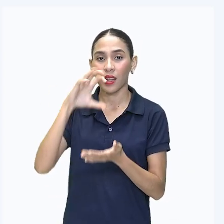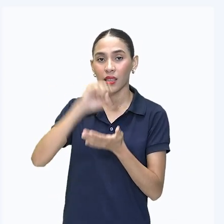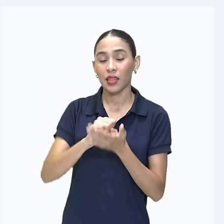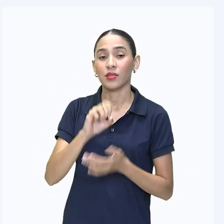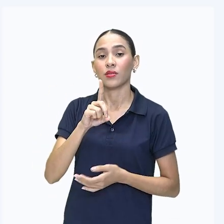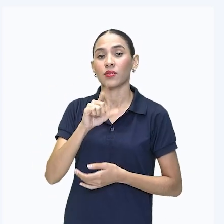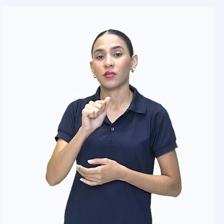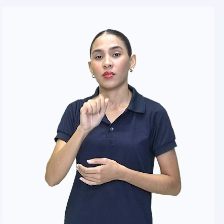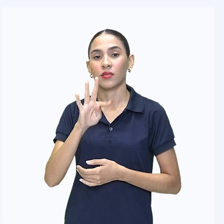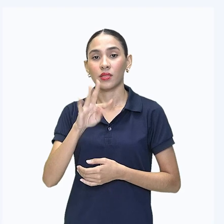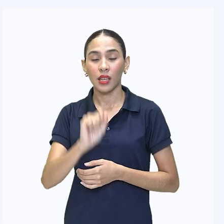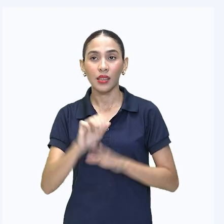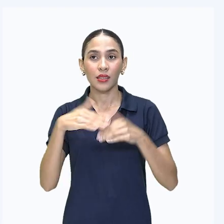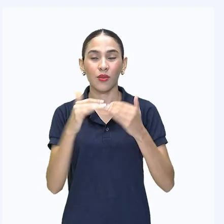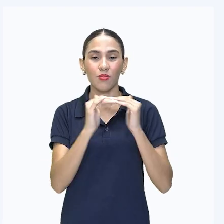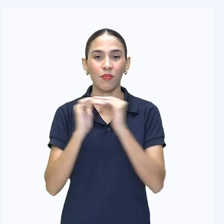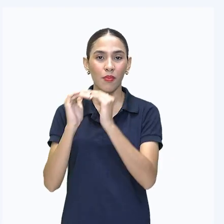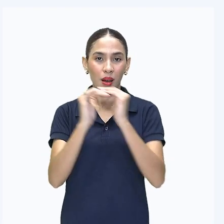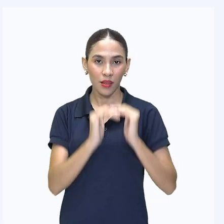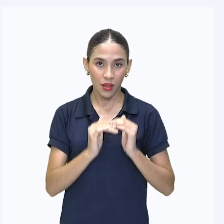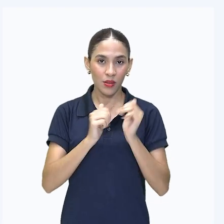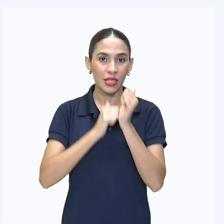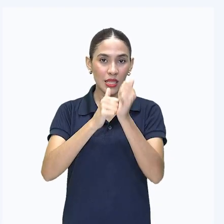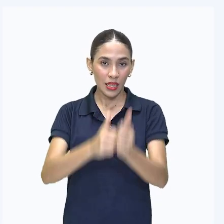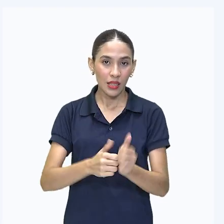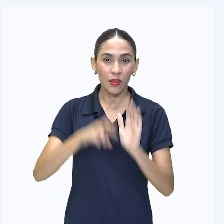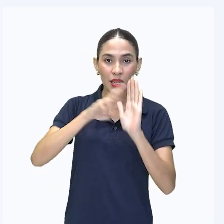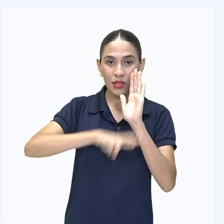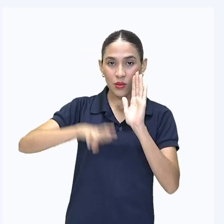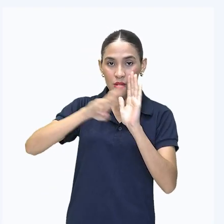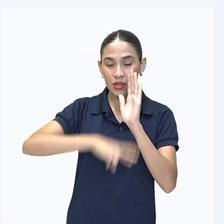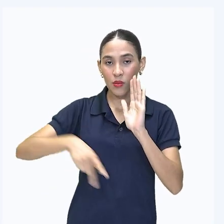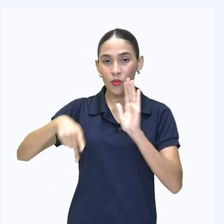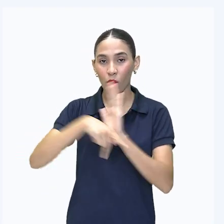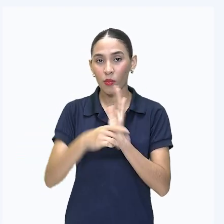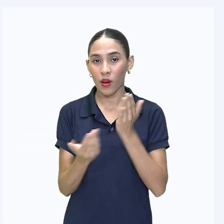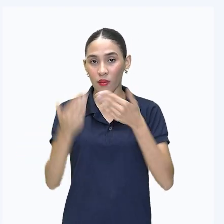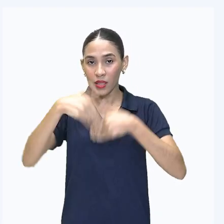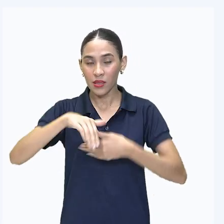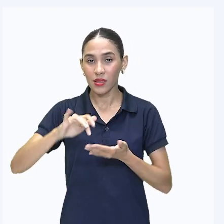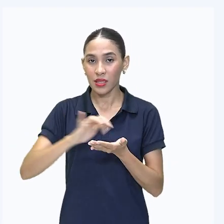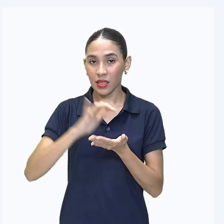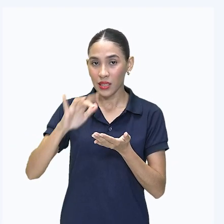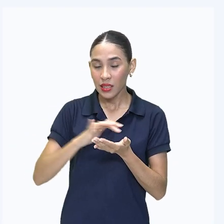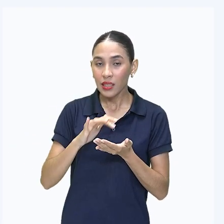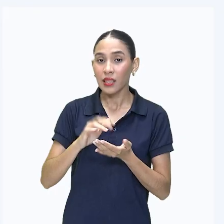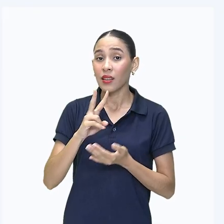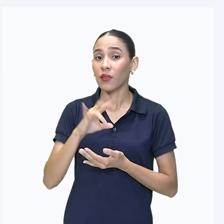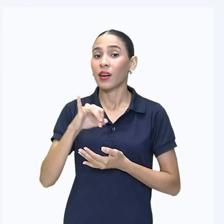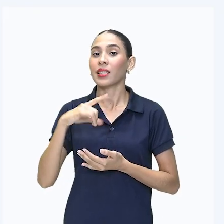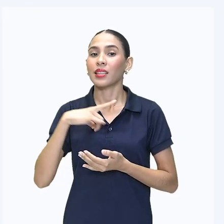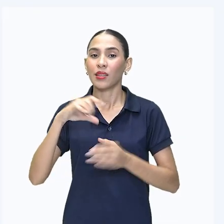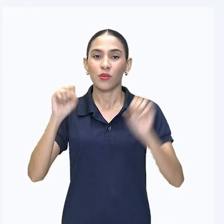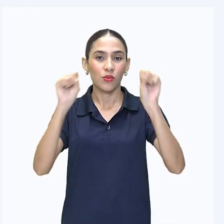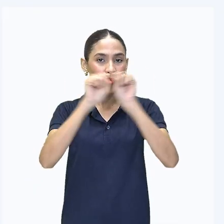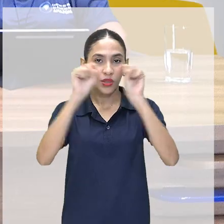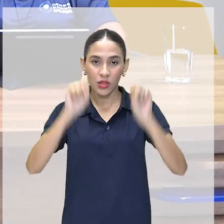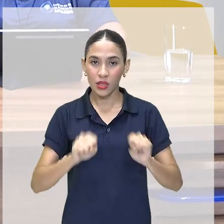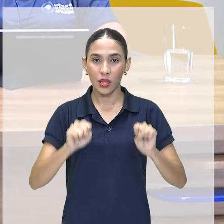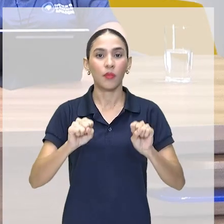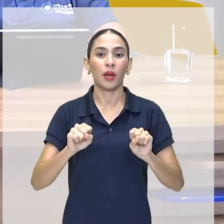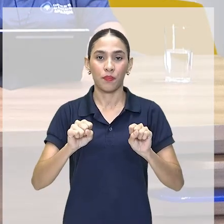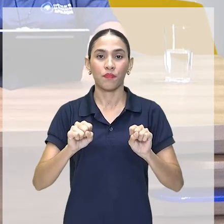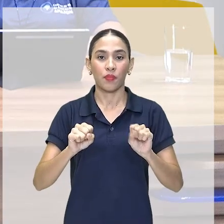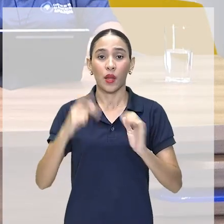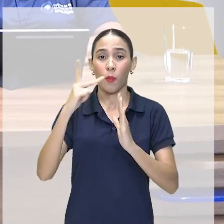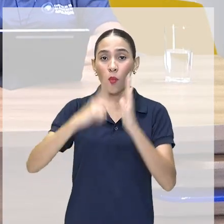né? Por padrão, seguindo a resolução da avaliação da secretaria, o sistema já vem